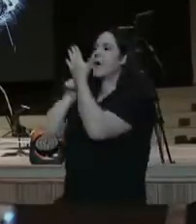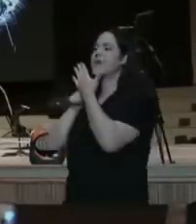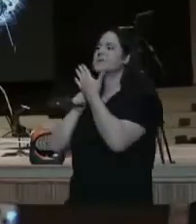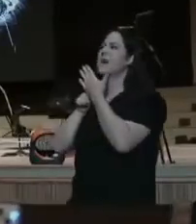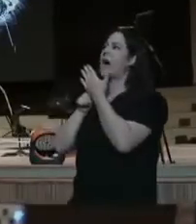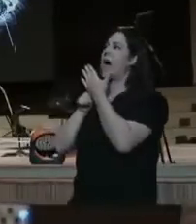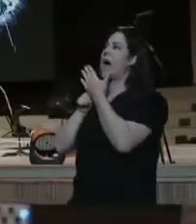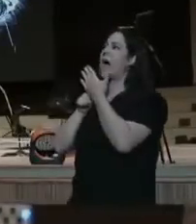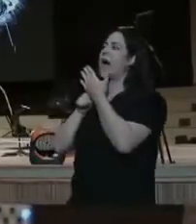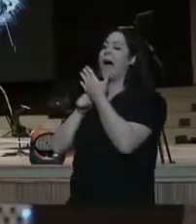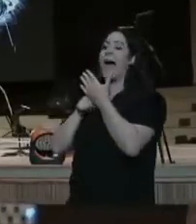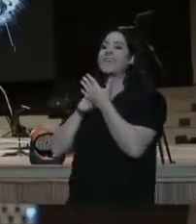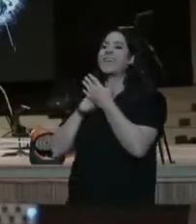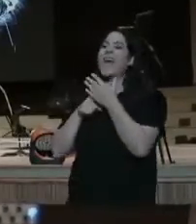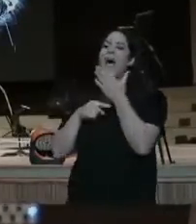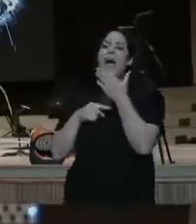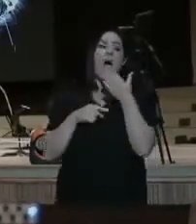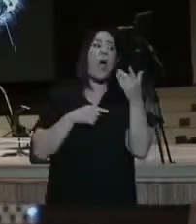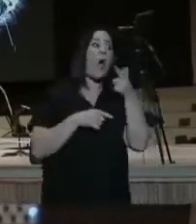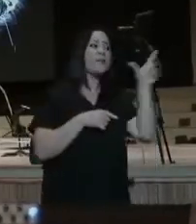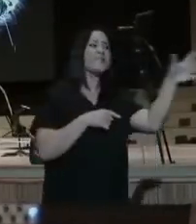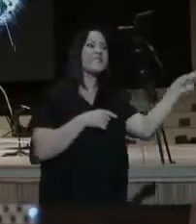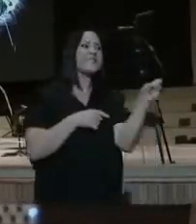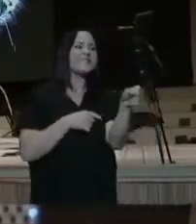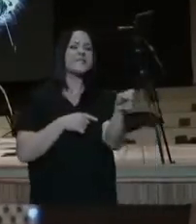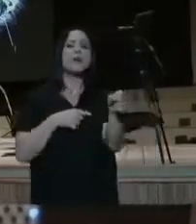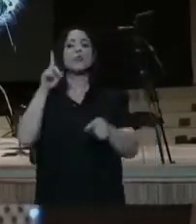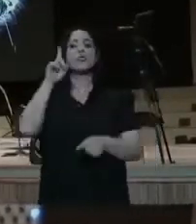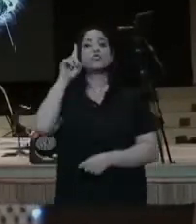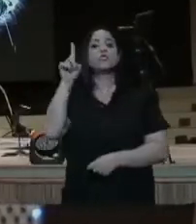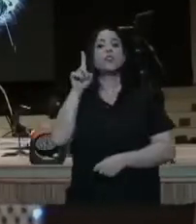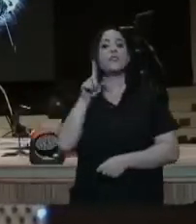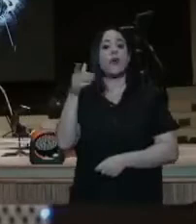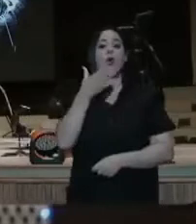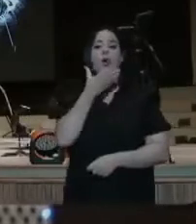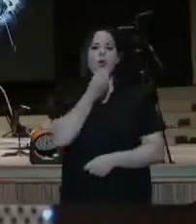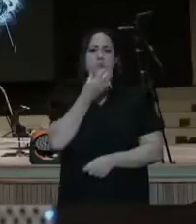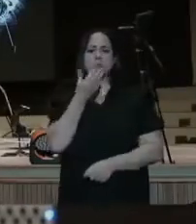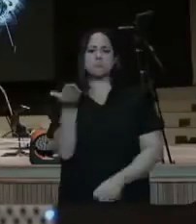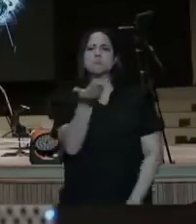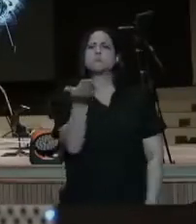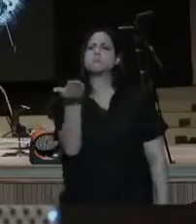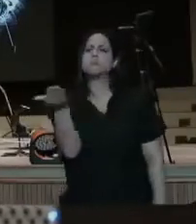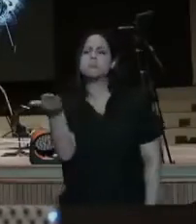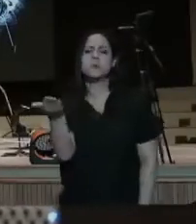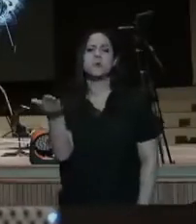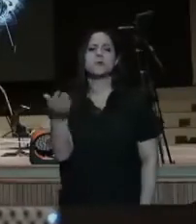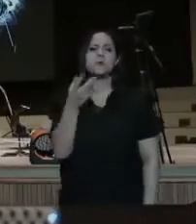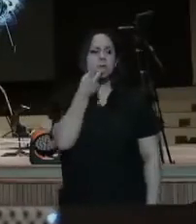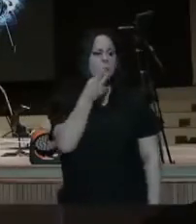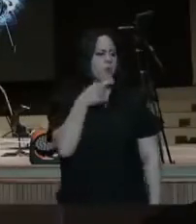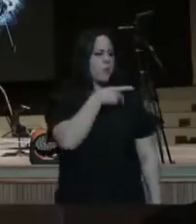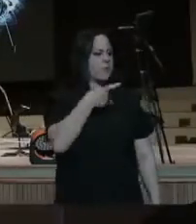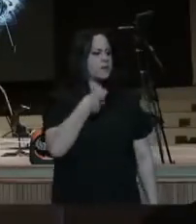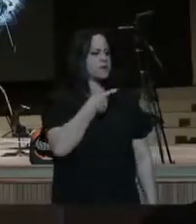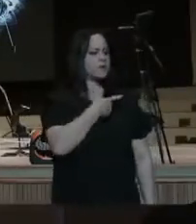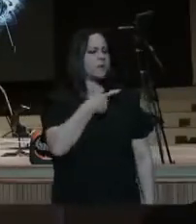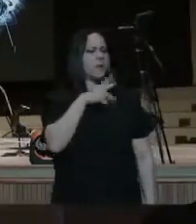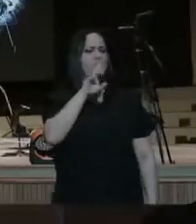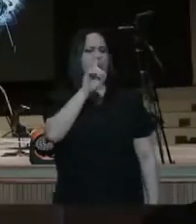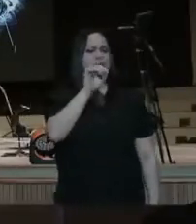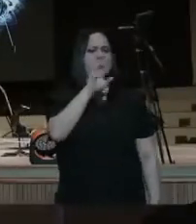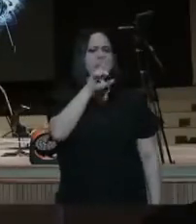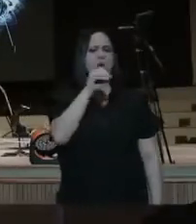visão outro dia chegou um mendigo na igreja mas o senhor pastor rodrigo só época o